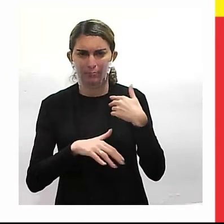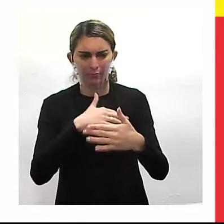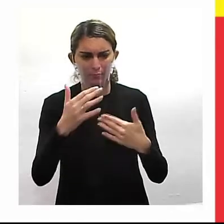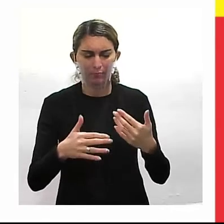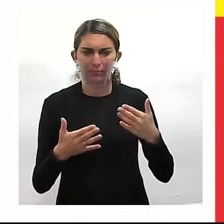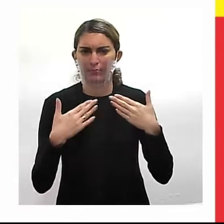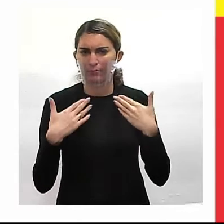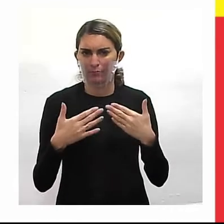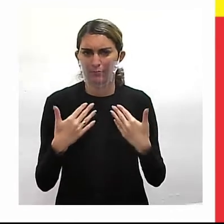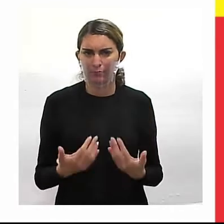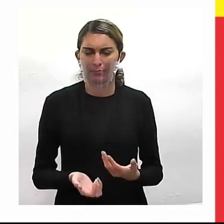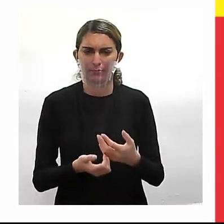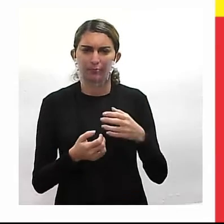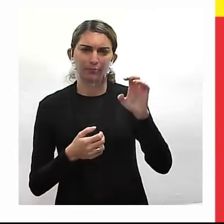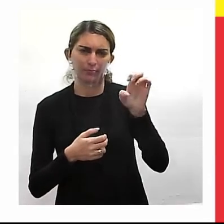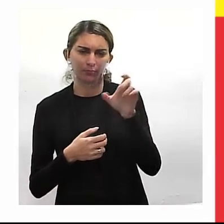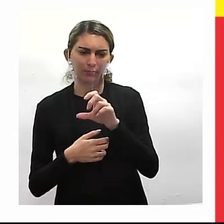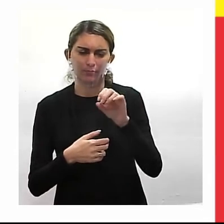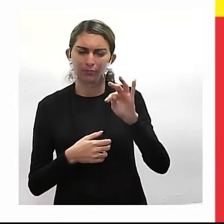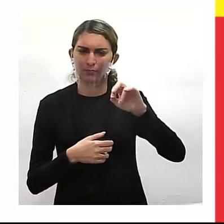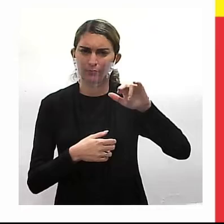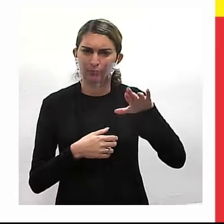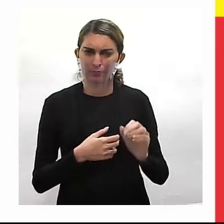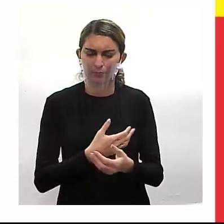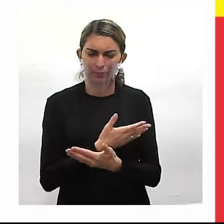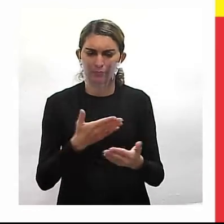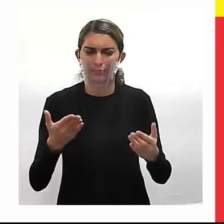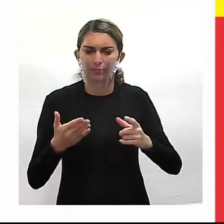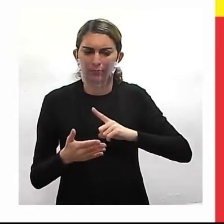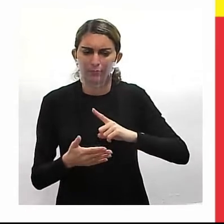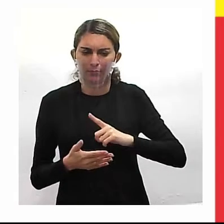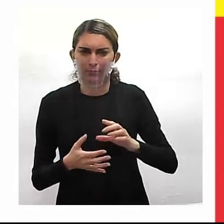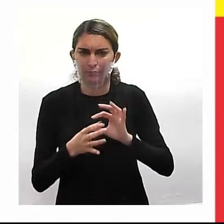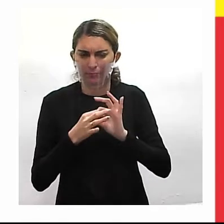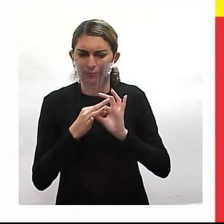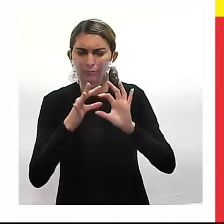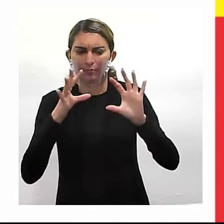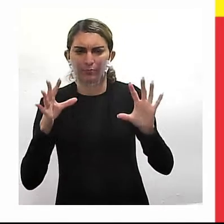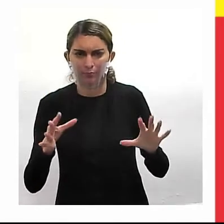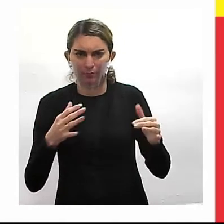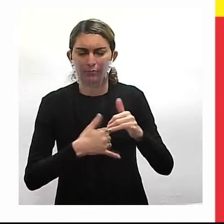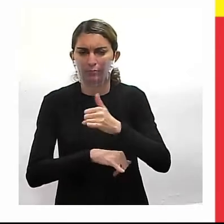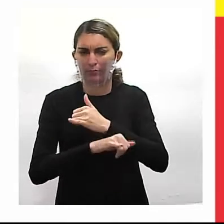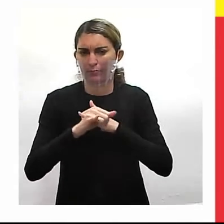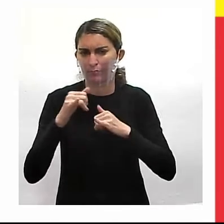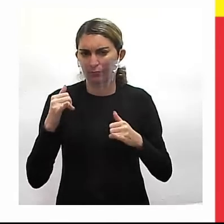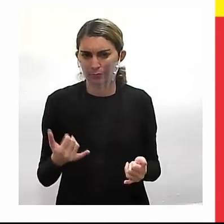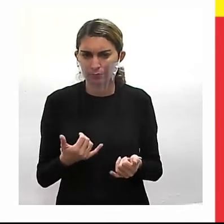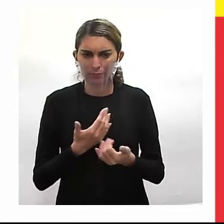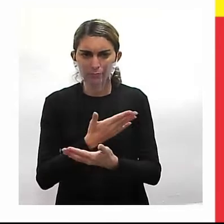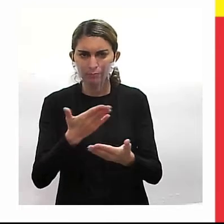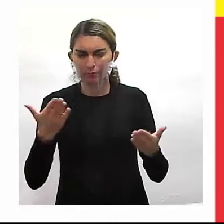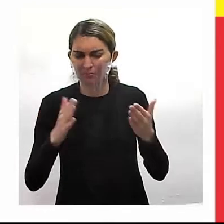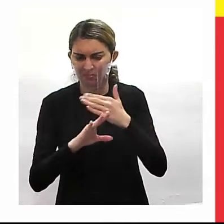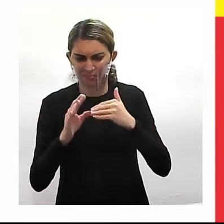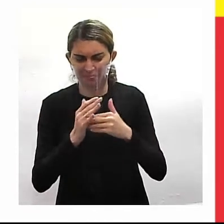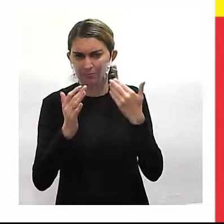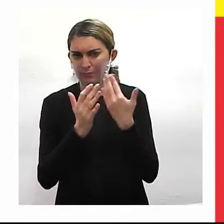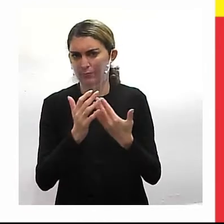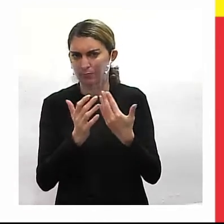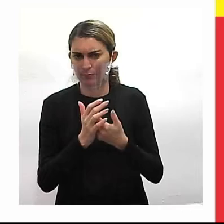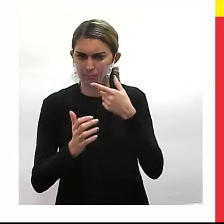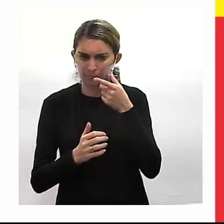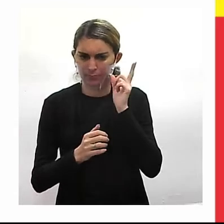calor. O exotérmico é aquele que vai ter a liberação de energia, né? Viu isso tudo na aula de ontem,